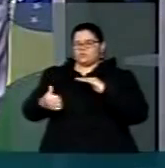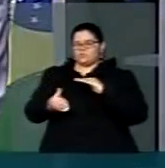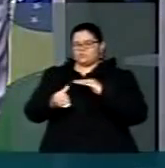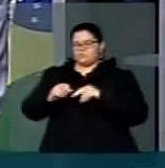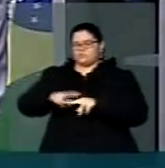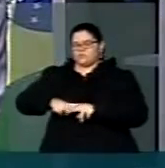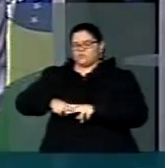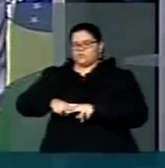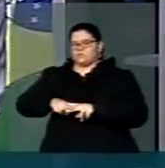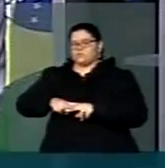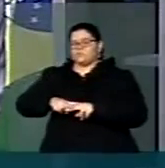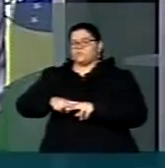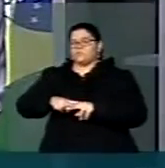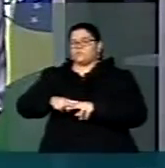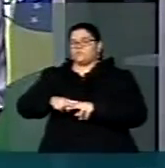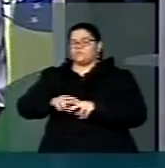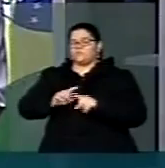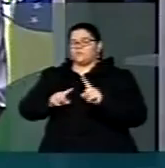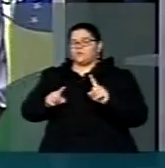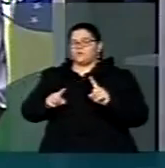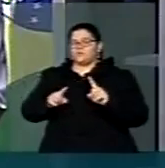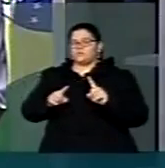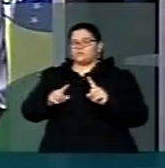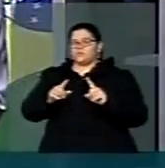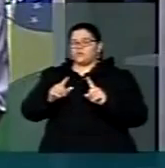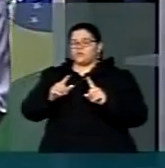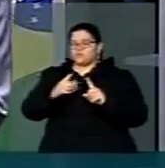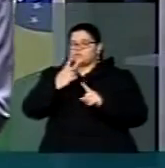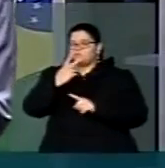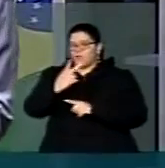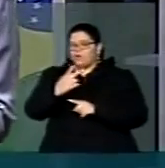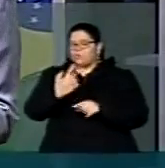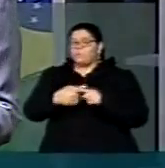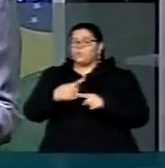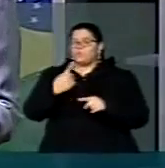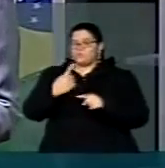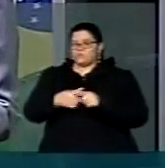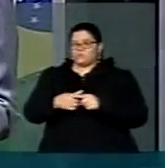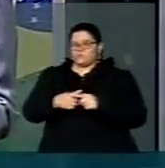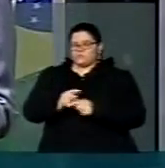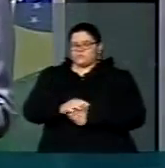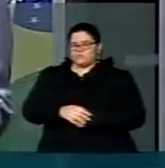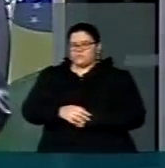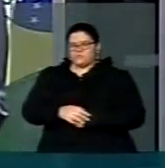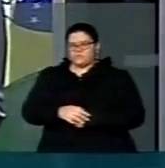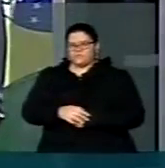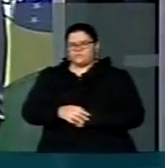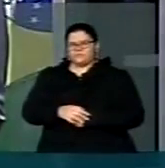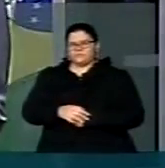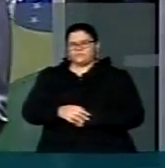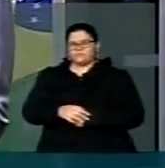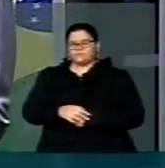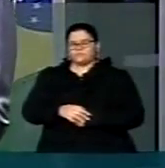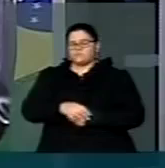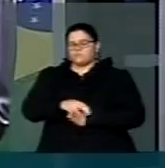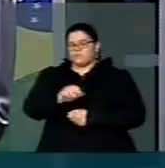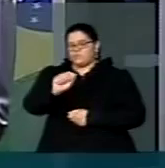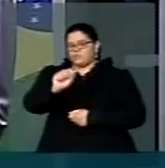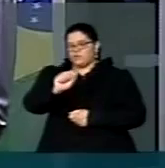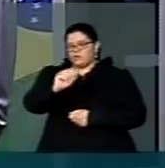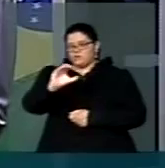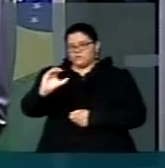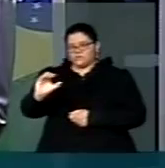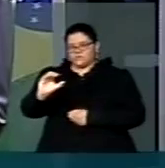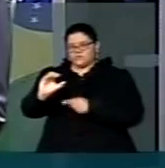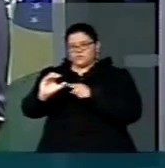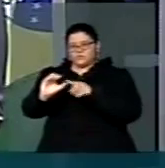medida socioeducativa. Para tanto, elencaram algumas razões para que não se proceda com a redução. A adolescência é uma das fases